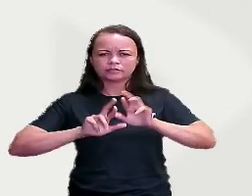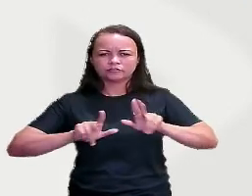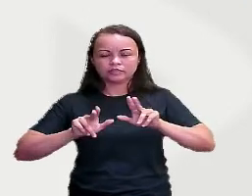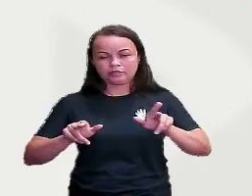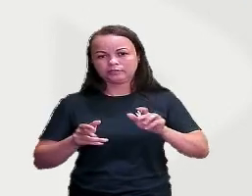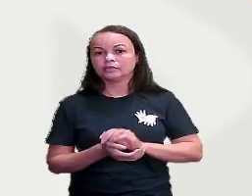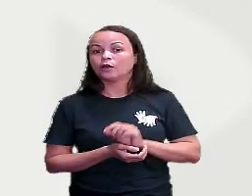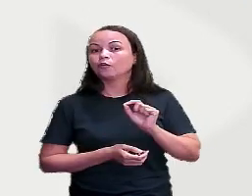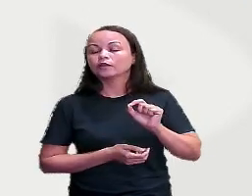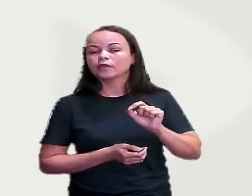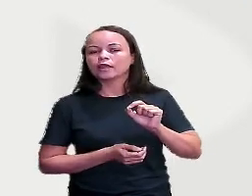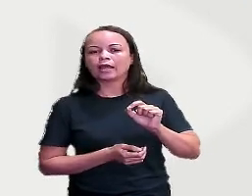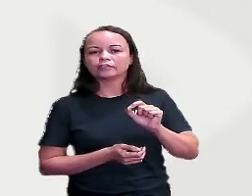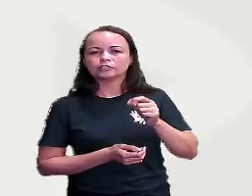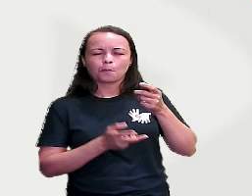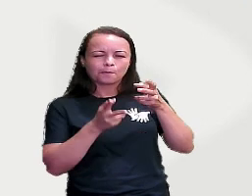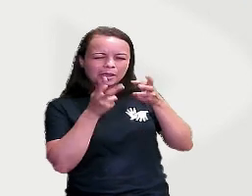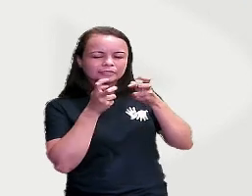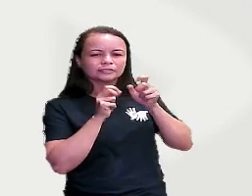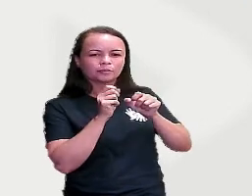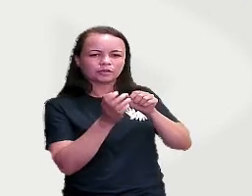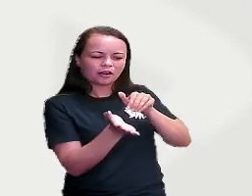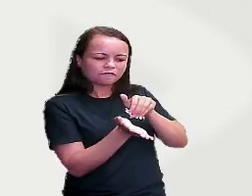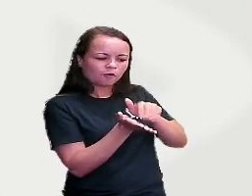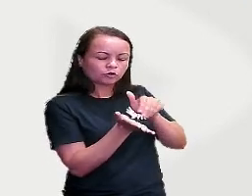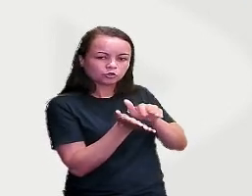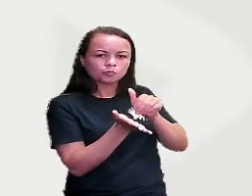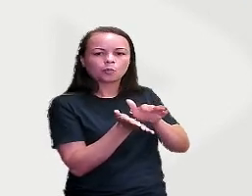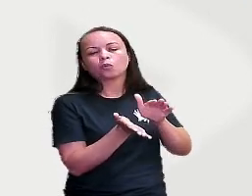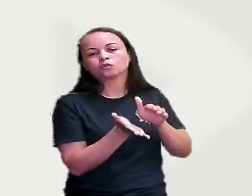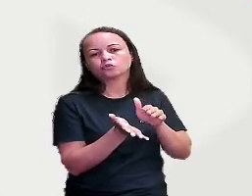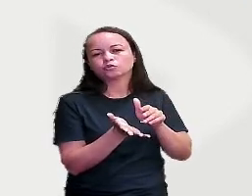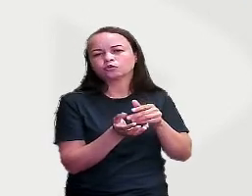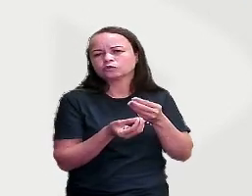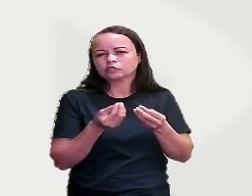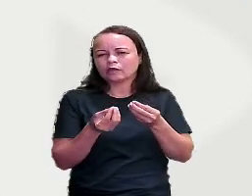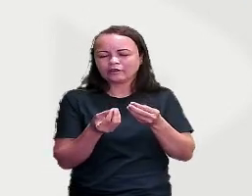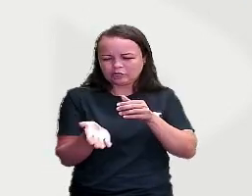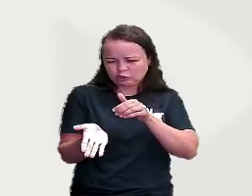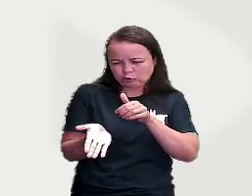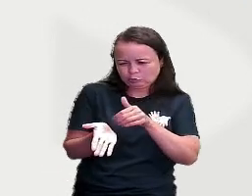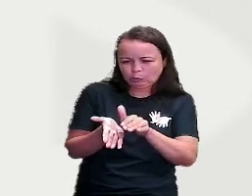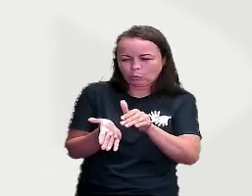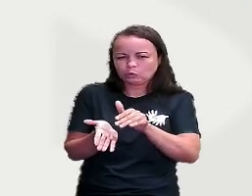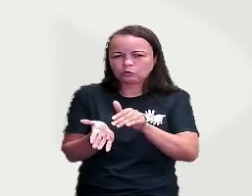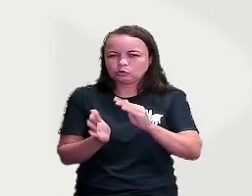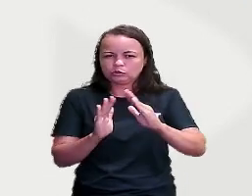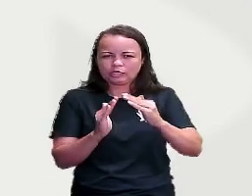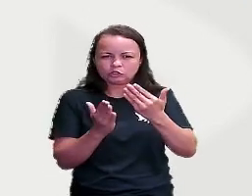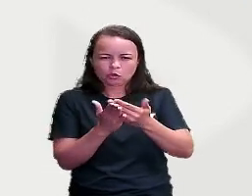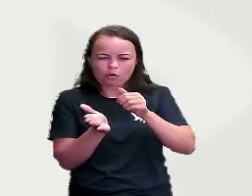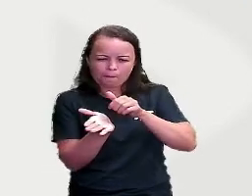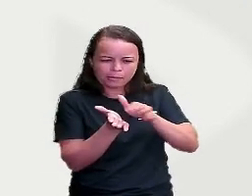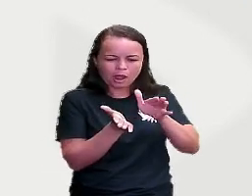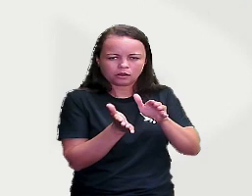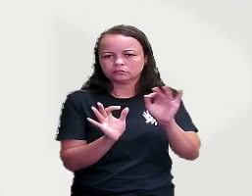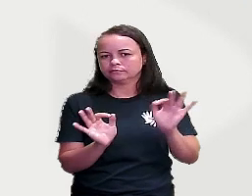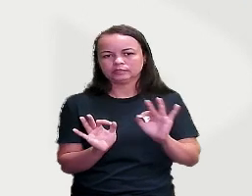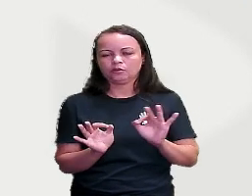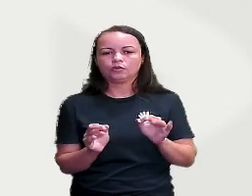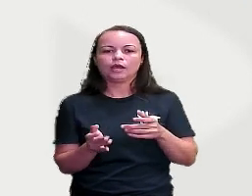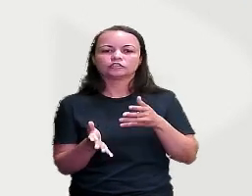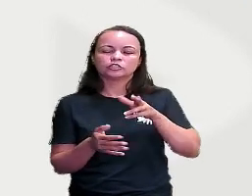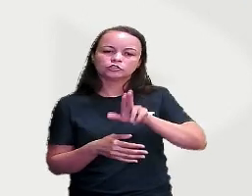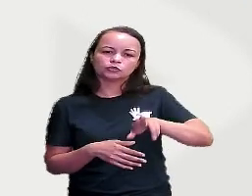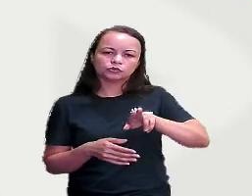foi expulso. Só que quando eu digo que ele foi expulso, soa um pouco grosseiro. Então, a gente utiliza aí as figuras de